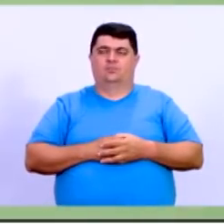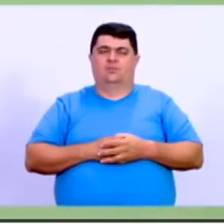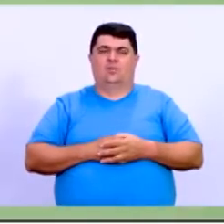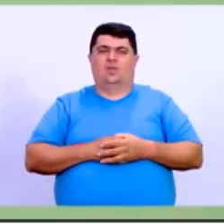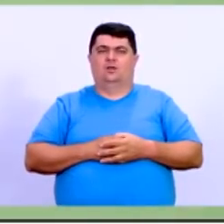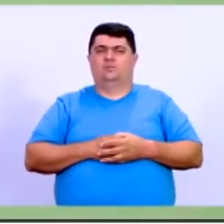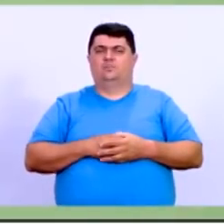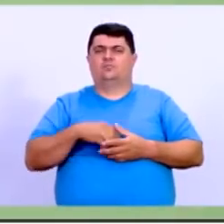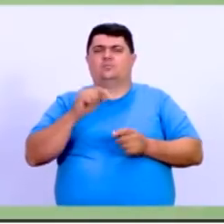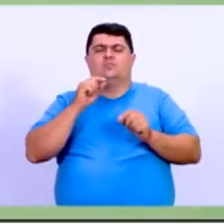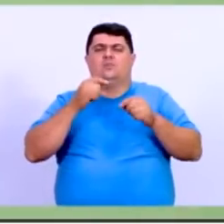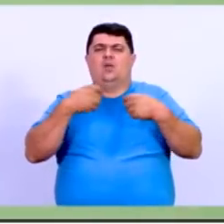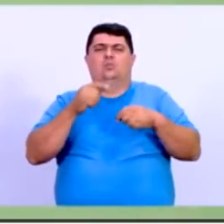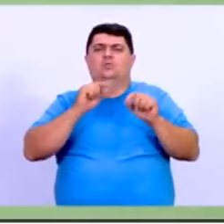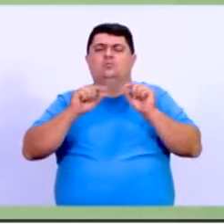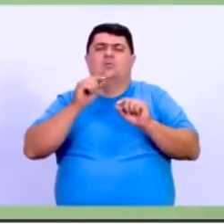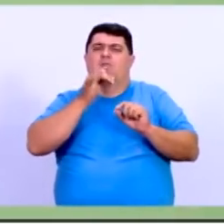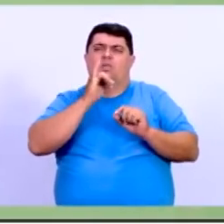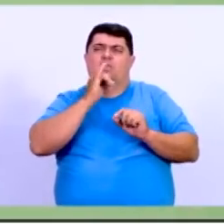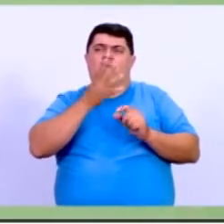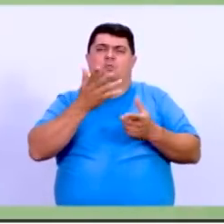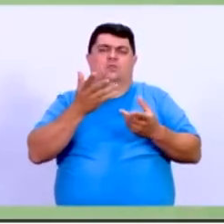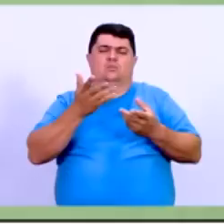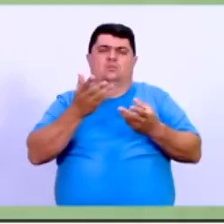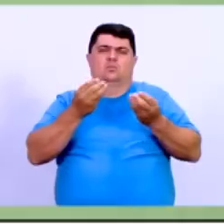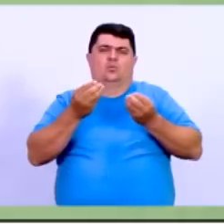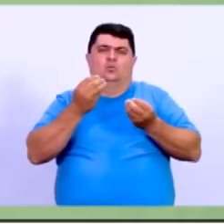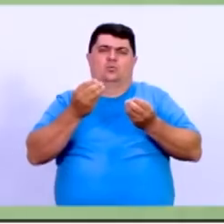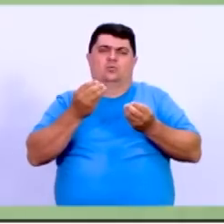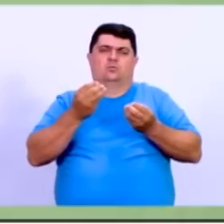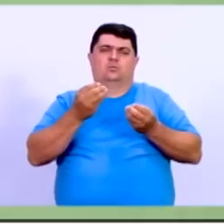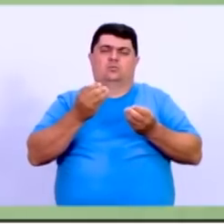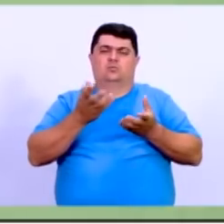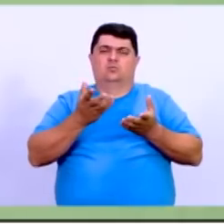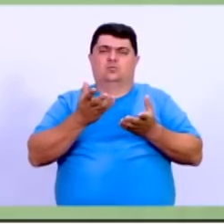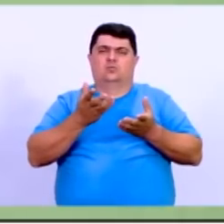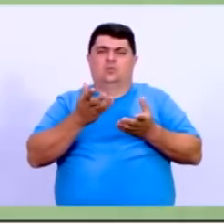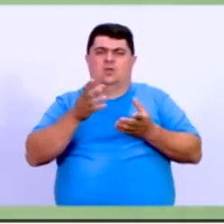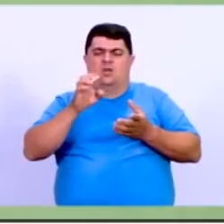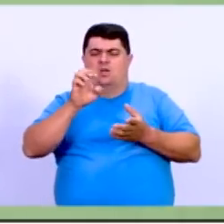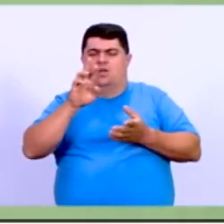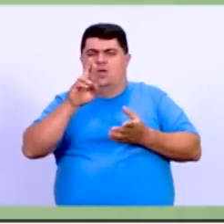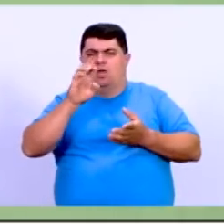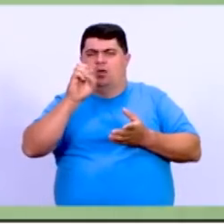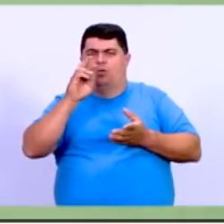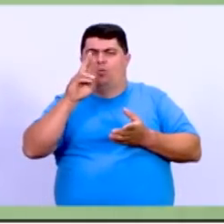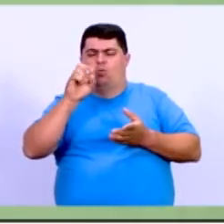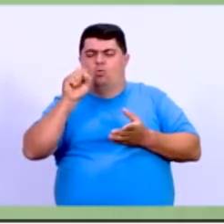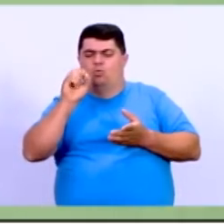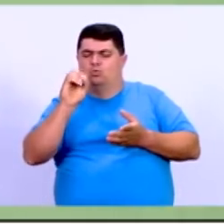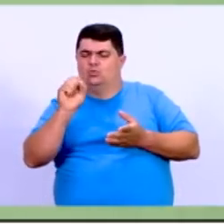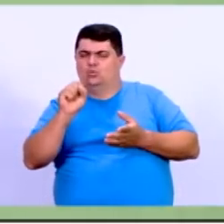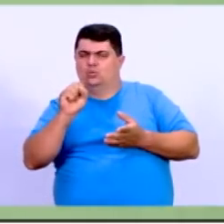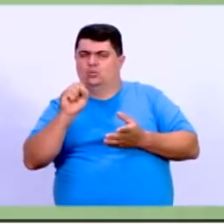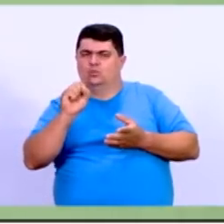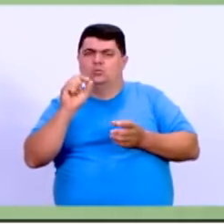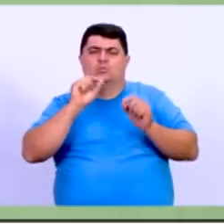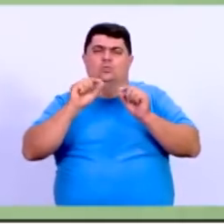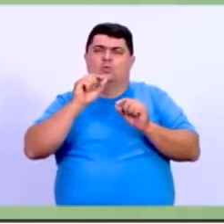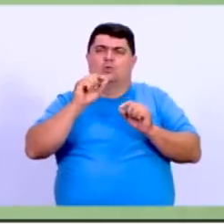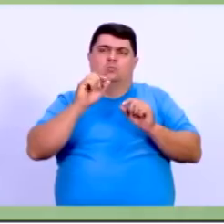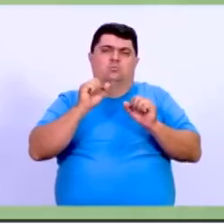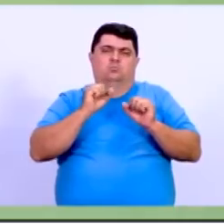Recursos. Você vai compartilhar recursos também. Como assim, professor, recurso? No recurso, nós temos aqui, ó, recursos que podem